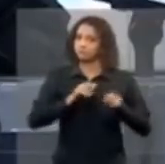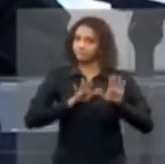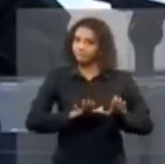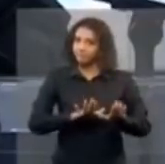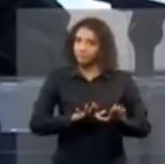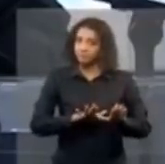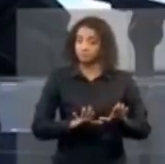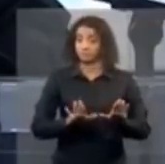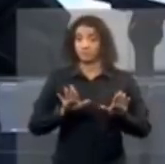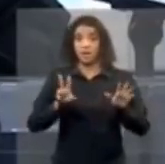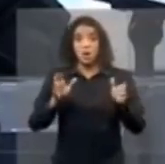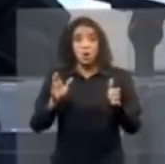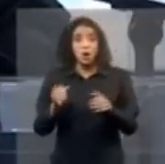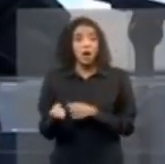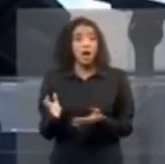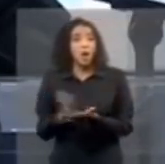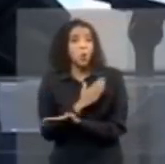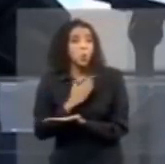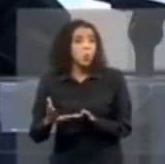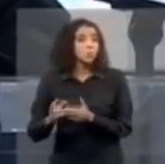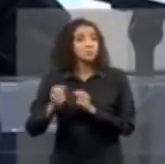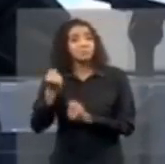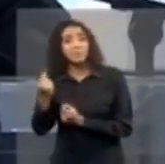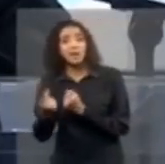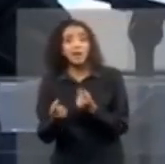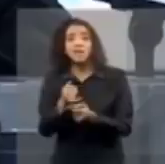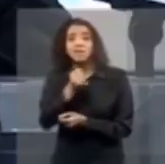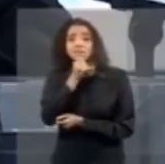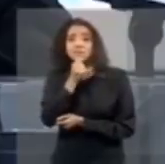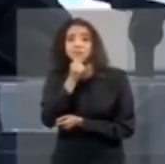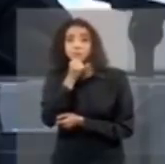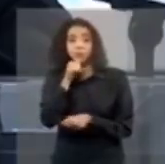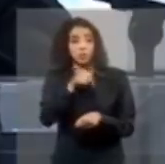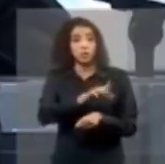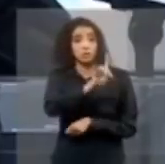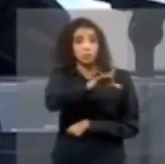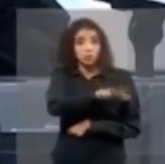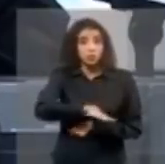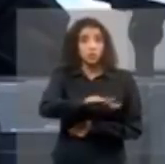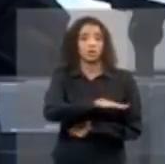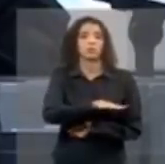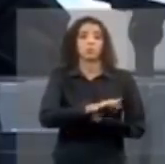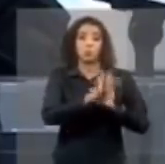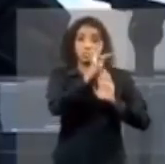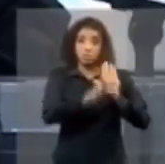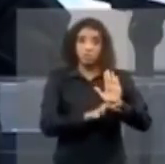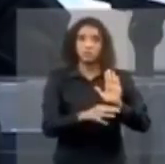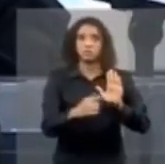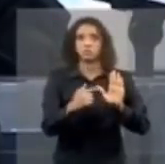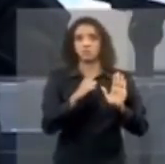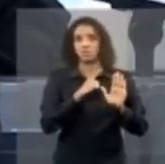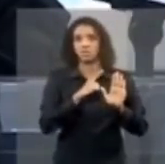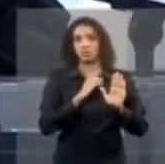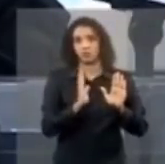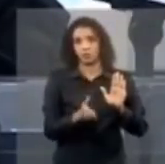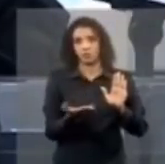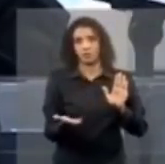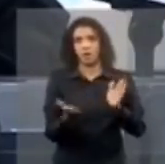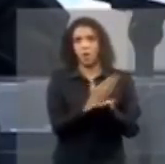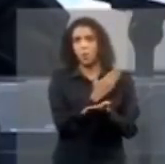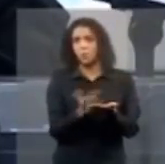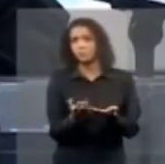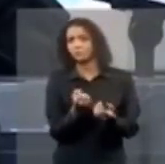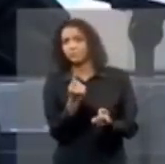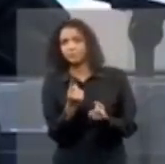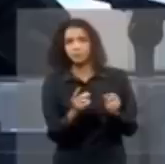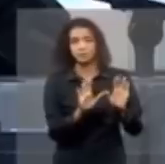únicas restrições ao direito à vida são aquelas estabelecidas no próprio direito, no próprio texto da Constituição. Portanto,